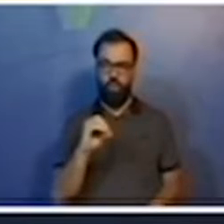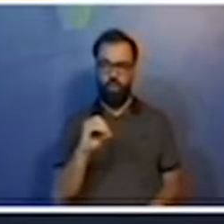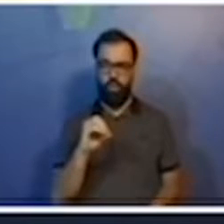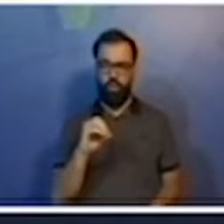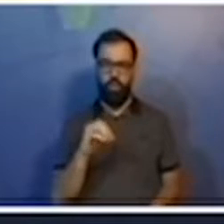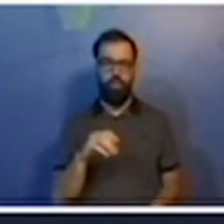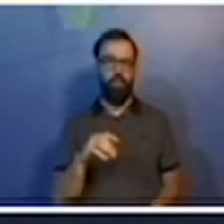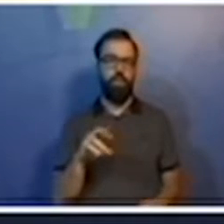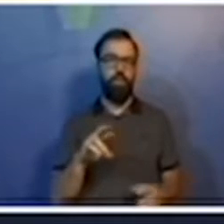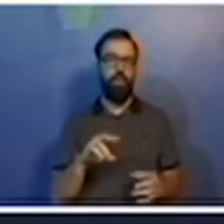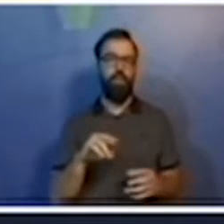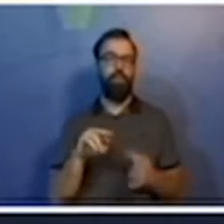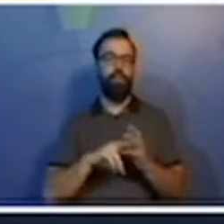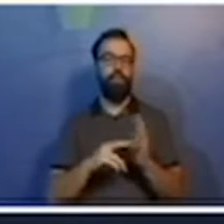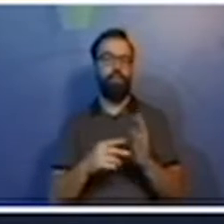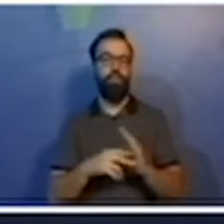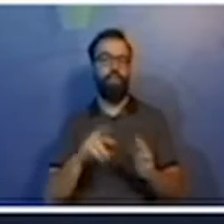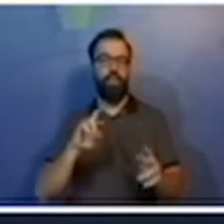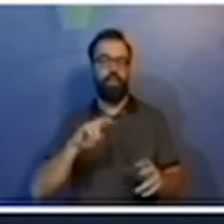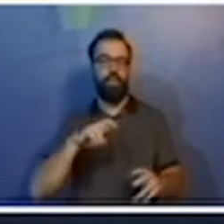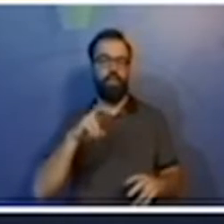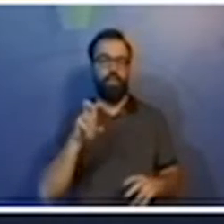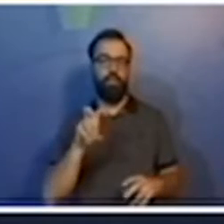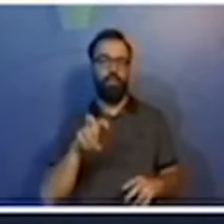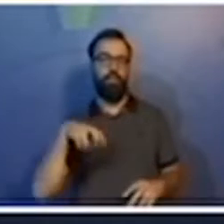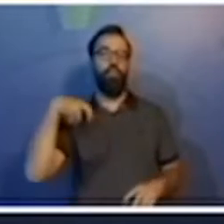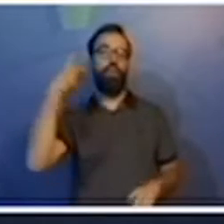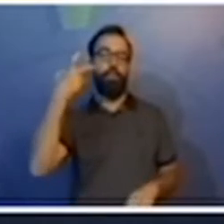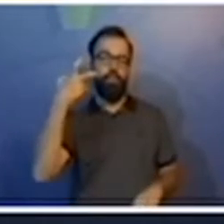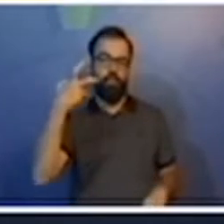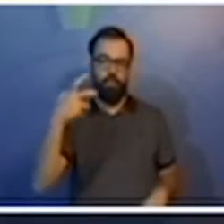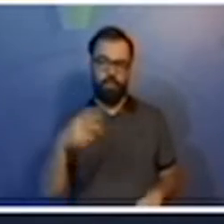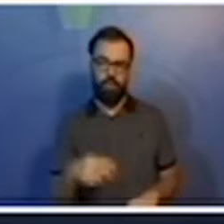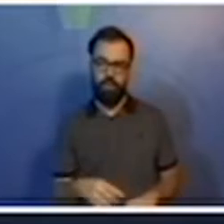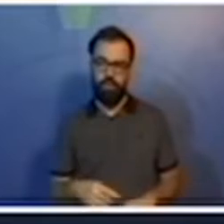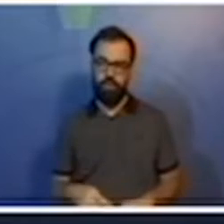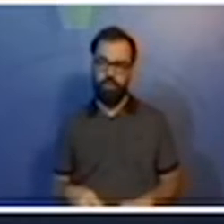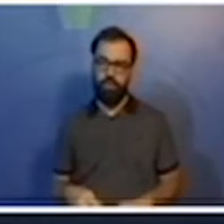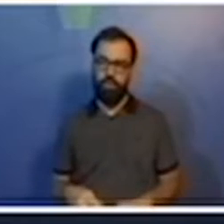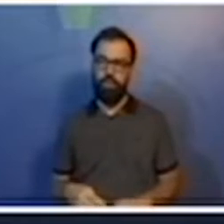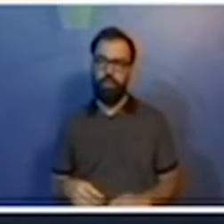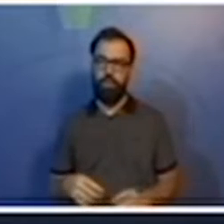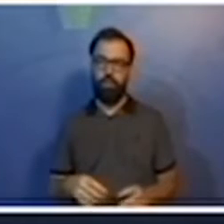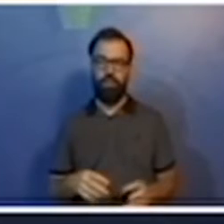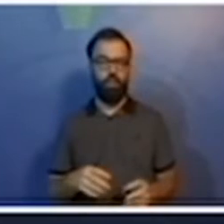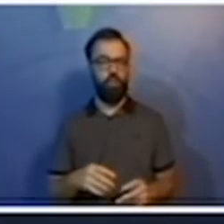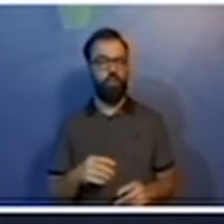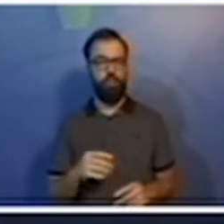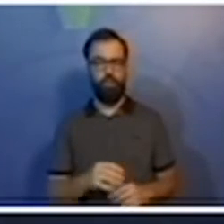um ângulo. A medida de um ângulo, ok? Vou comentar sobre eles daqui a pouco.